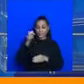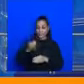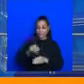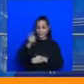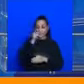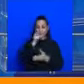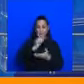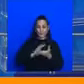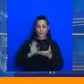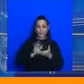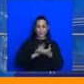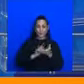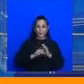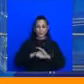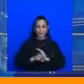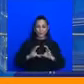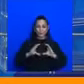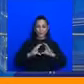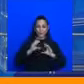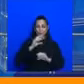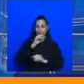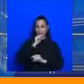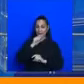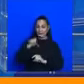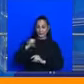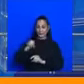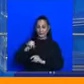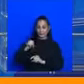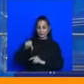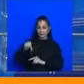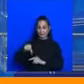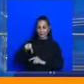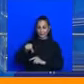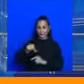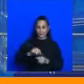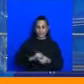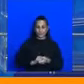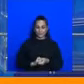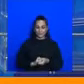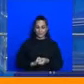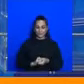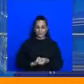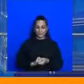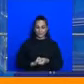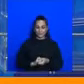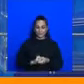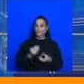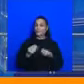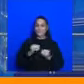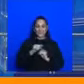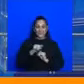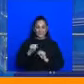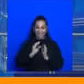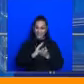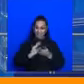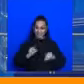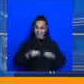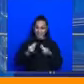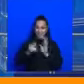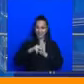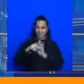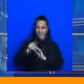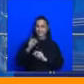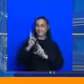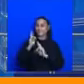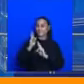Lotomania. Bola laranja 09, laranja número 09. Como é que você está indo? Esse prêmio pode sair para